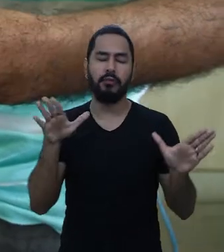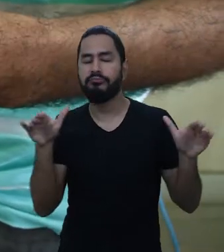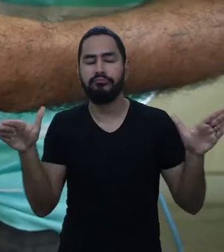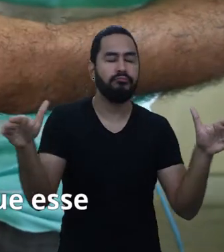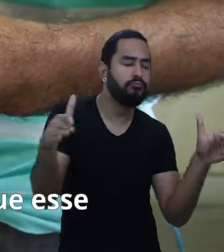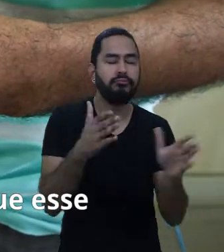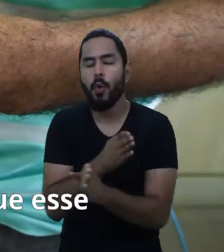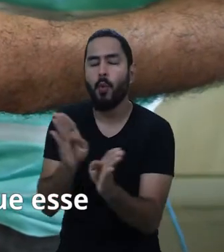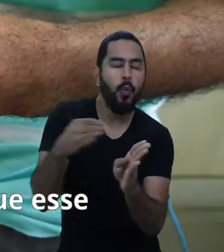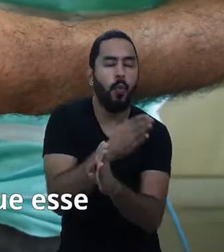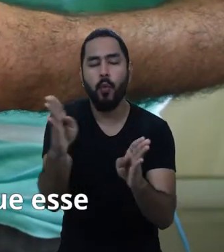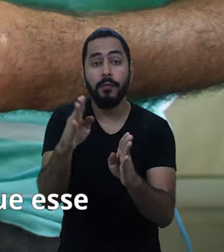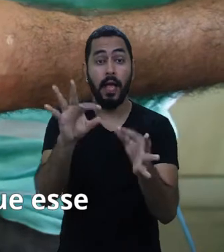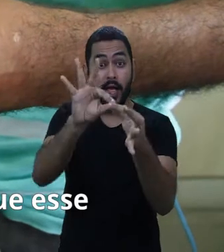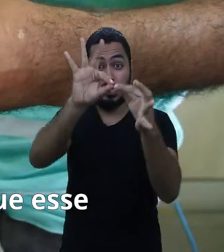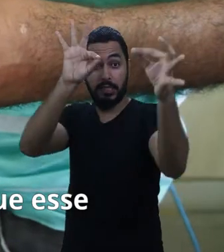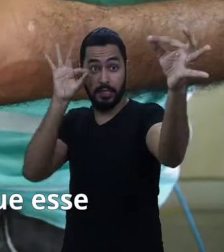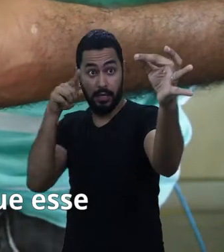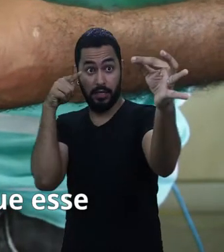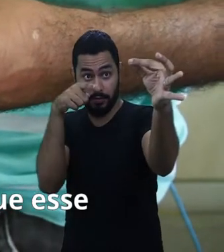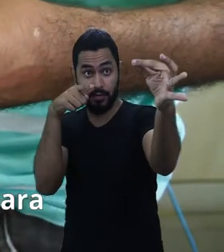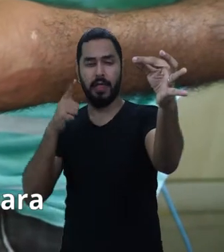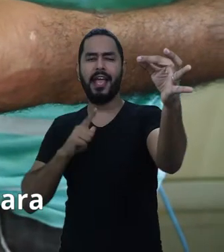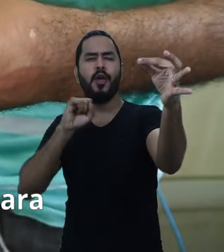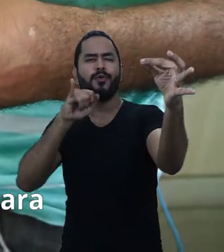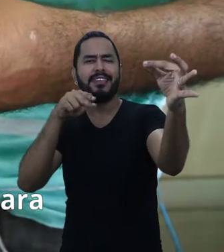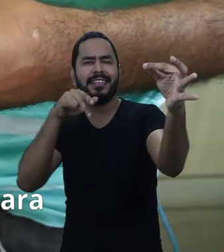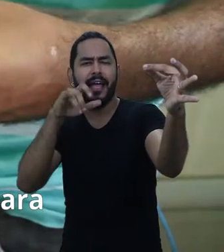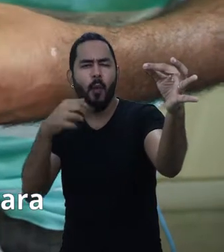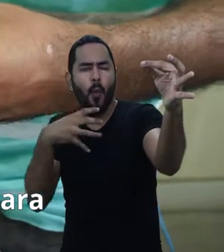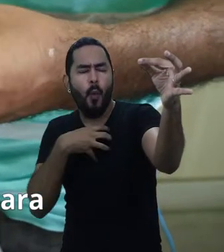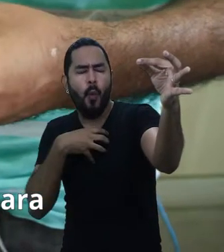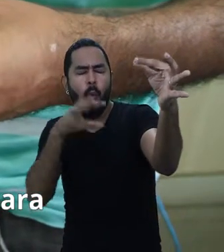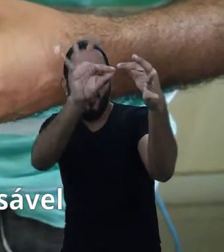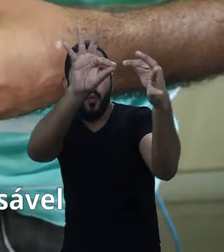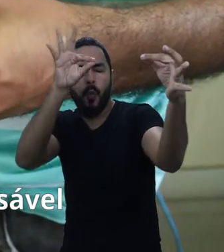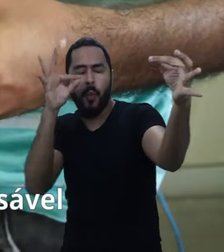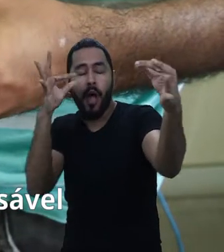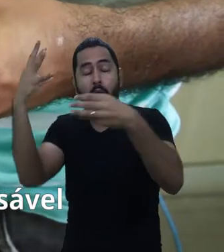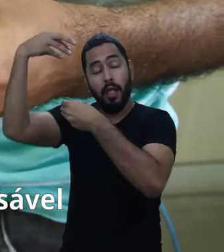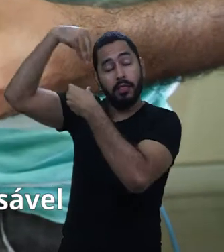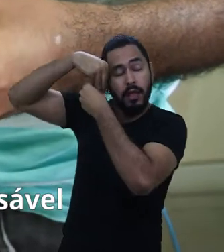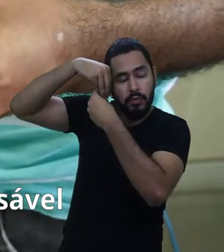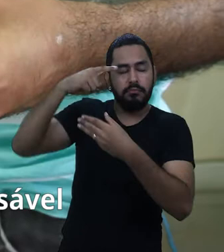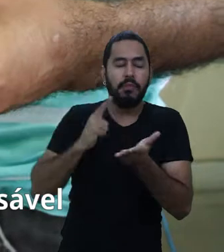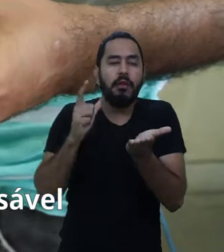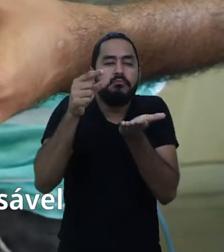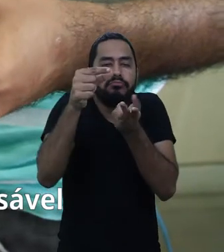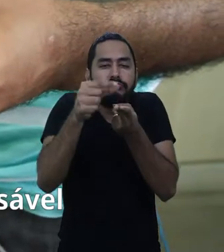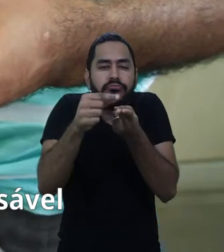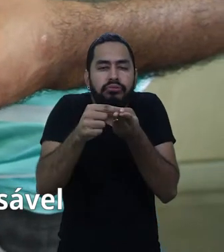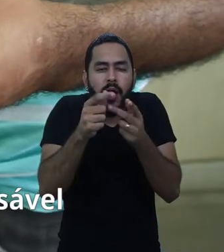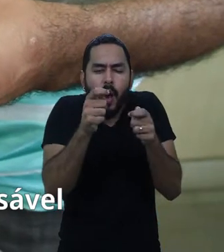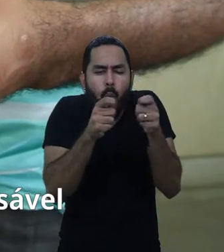morcego. Através dessa distância, desse sinal que esse sensor pega, esse sinal é enviado para o microcontrolador,